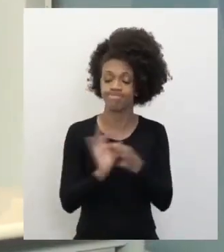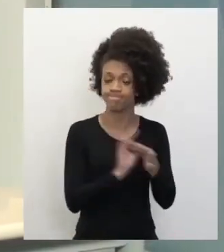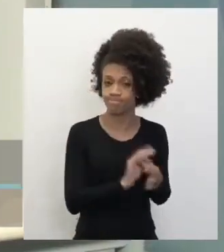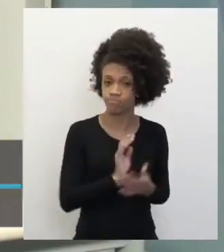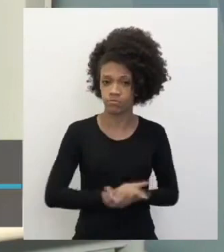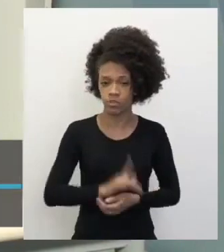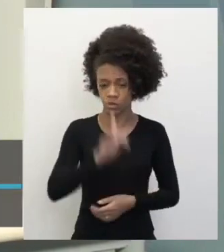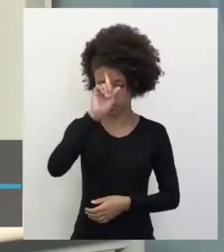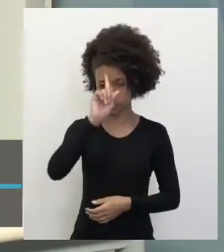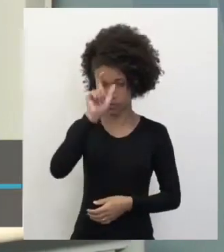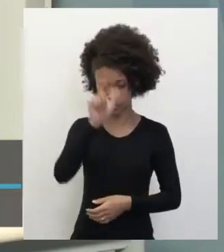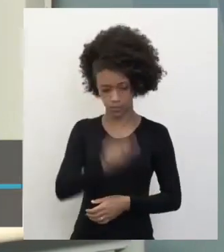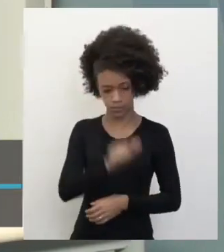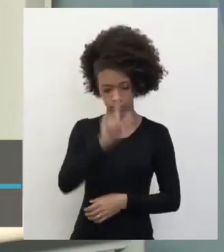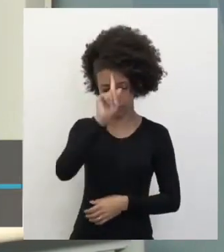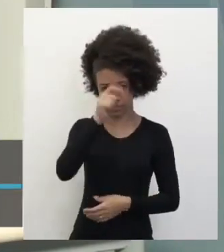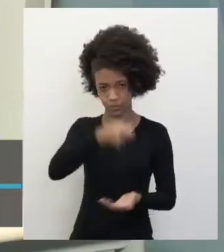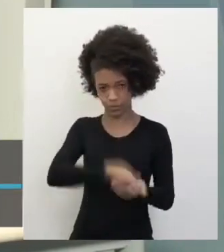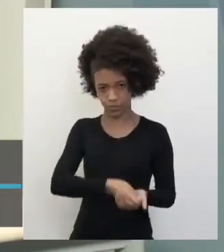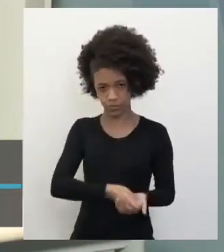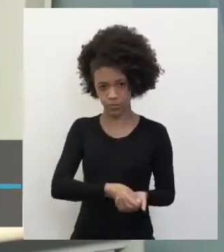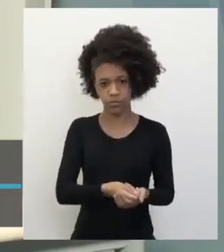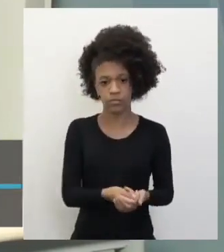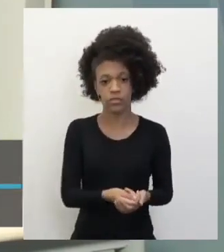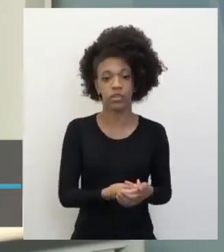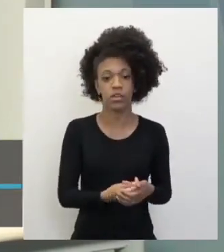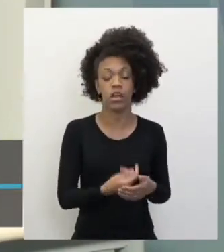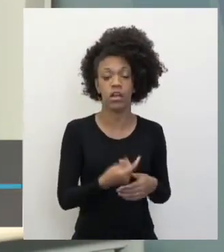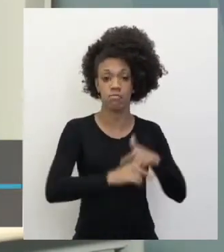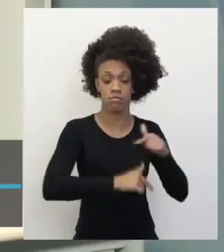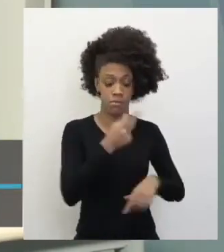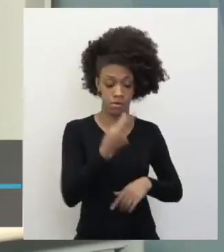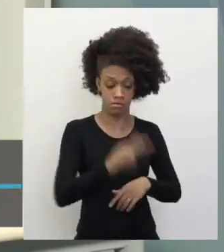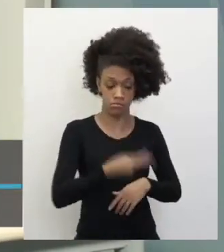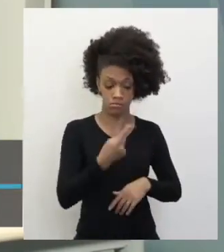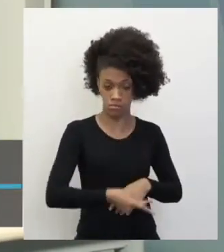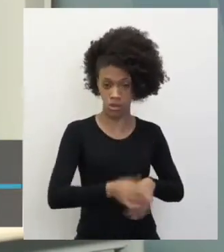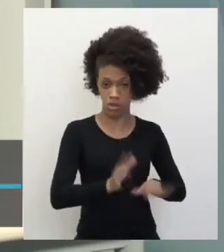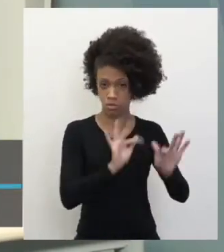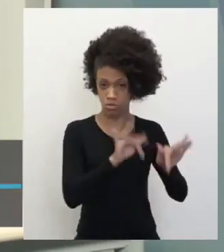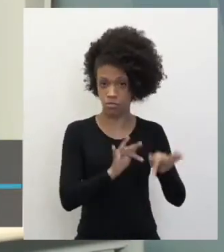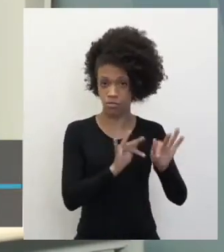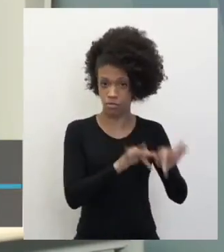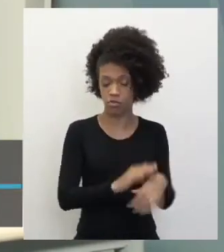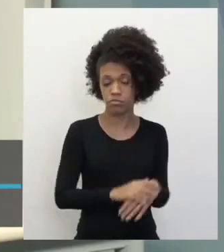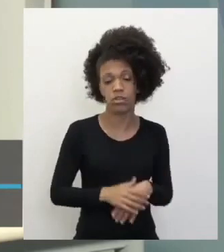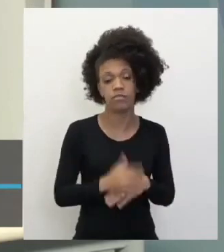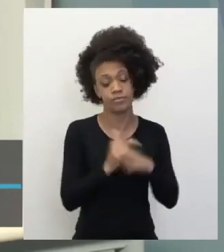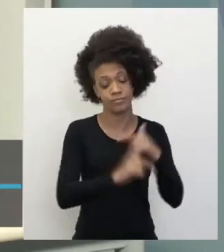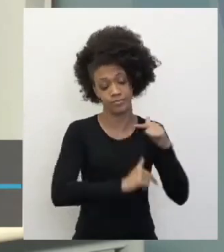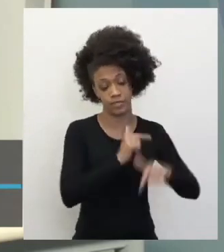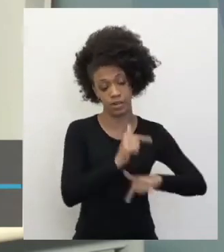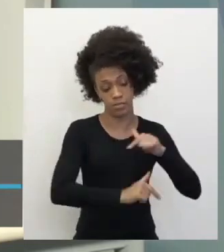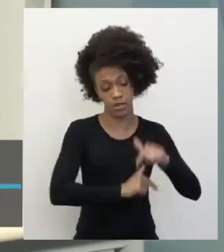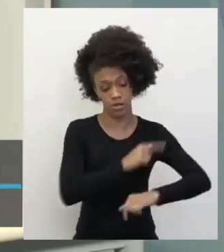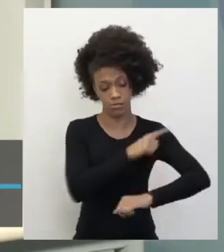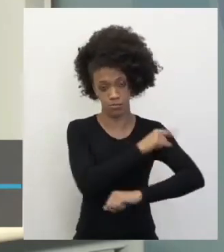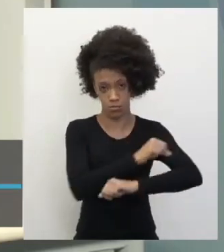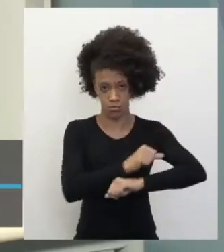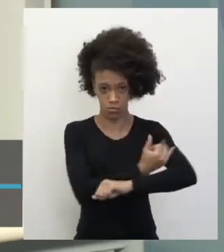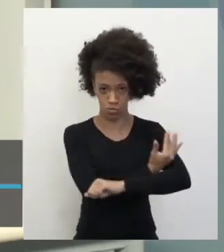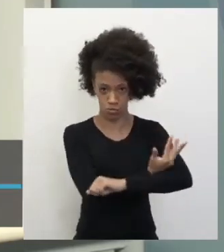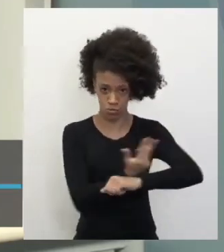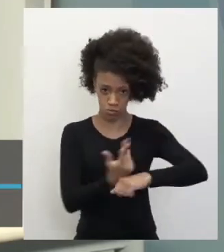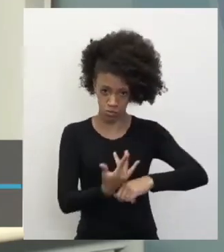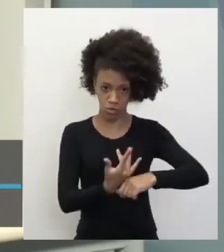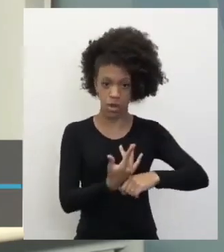O servo, ele trabalha na propriedade que pertence a um senhor feudal, ele ali vai trabalhar produzindo para o senhor feudal e também